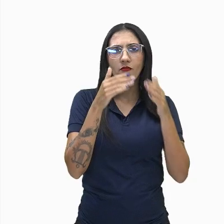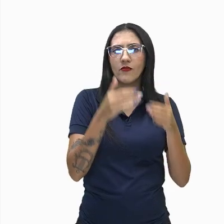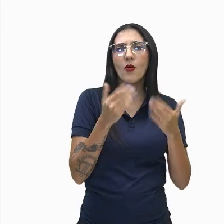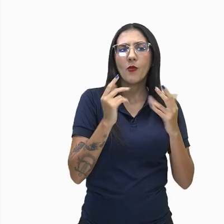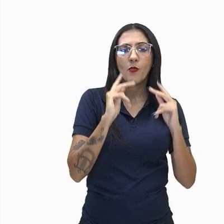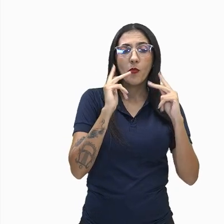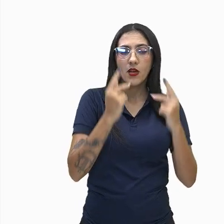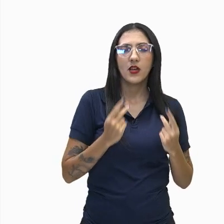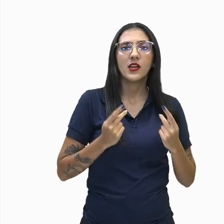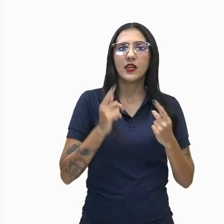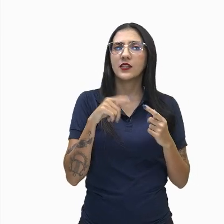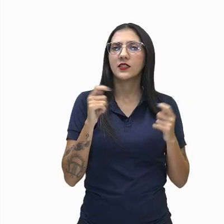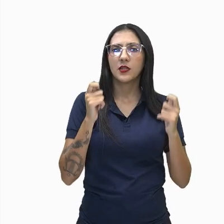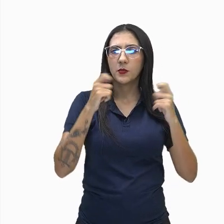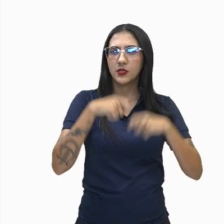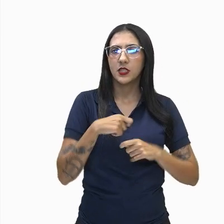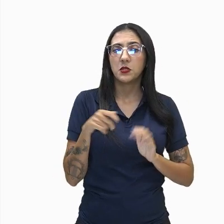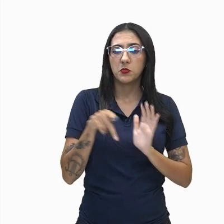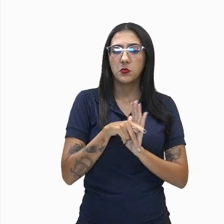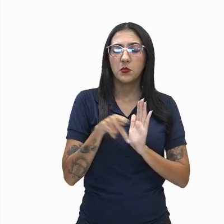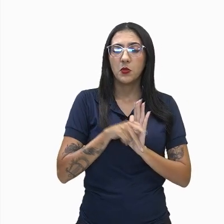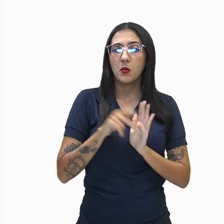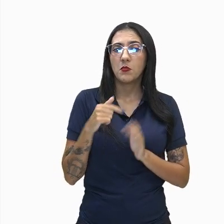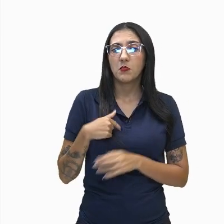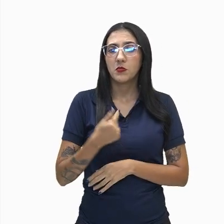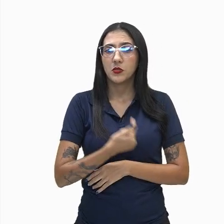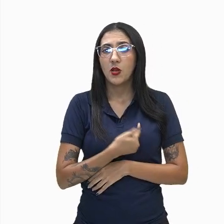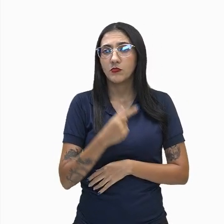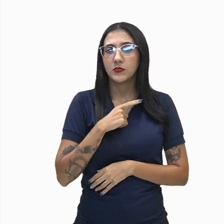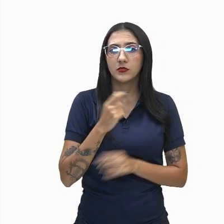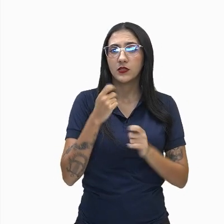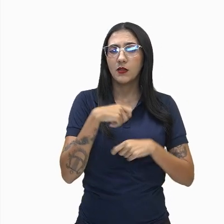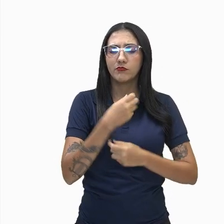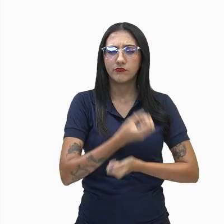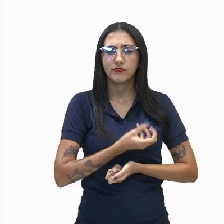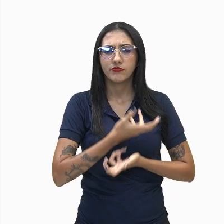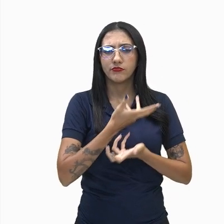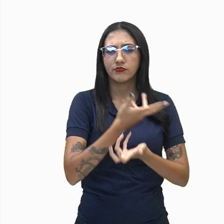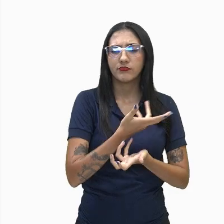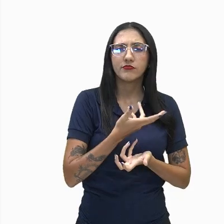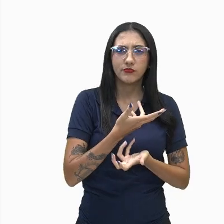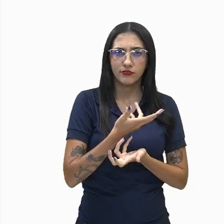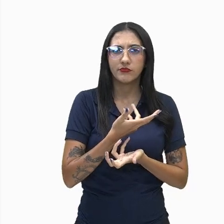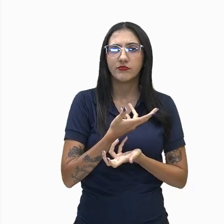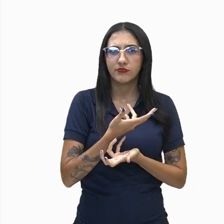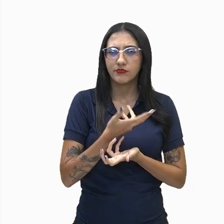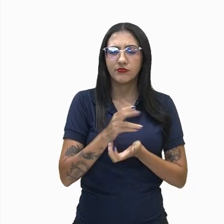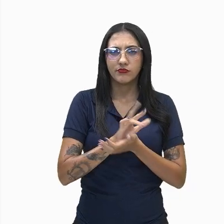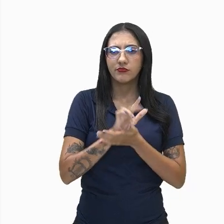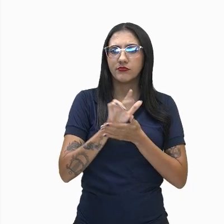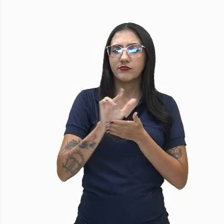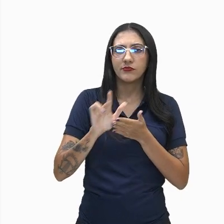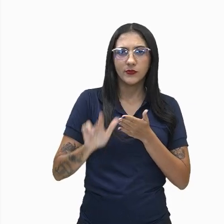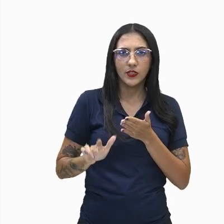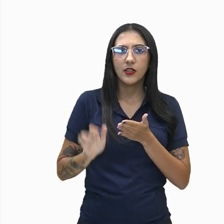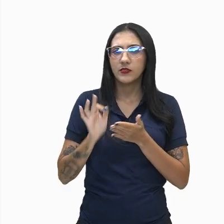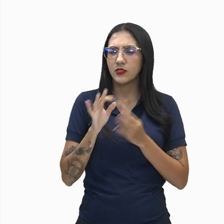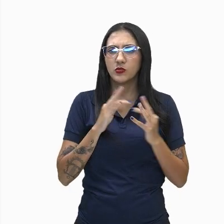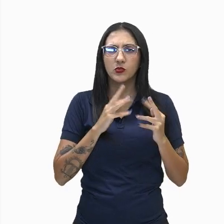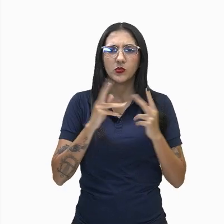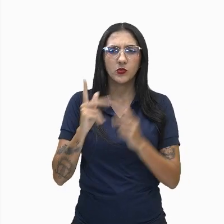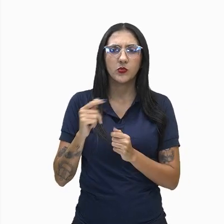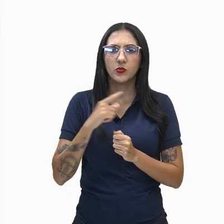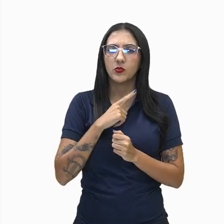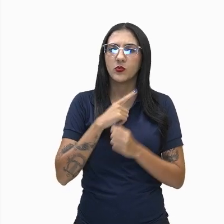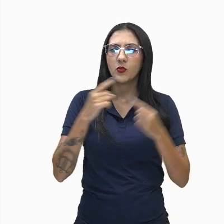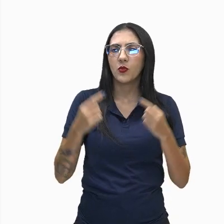dessa capacidade que o ser humano tem de expressar os seus sentimentos, as suas emoções, tudo que lhe